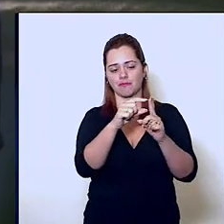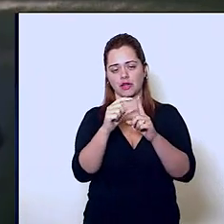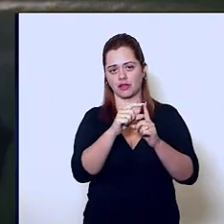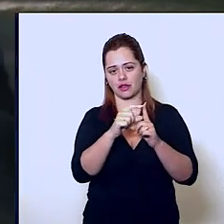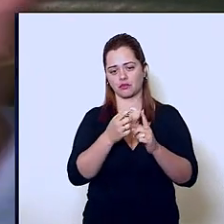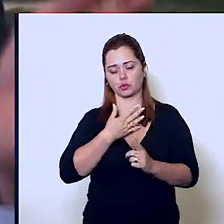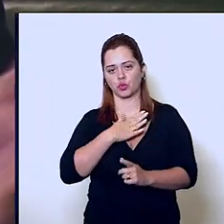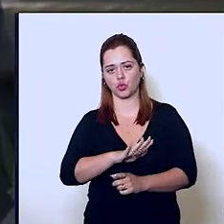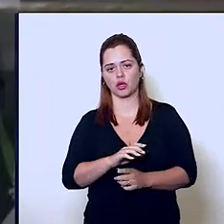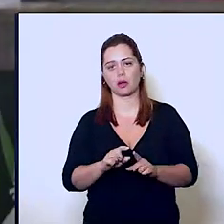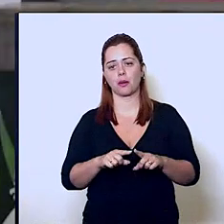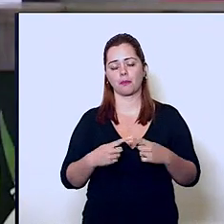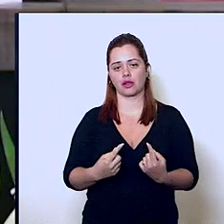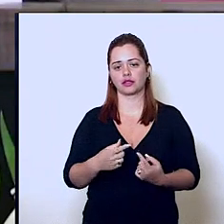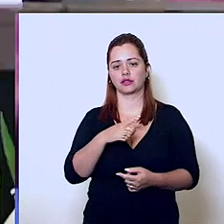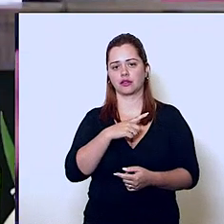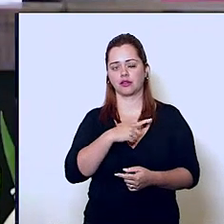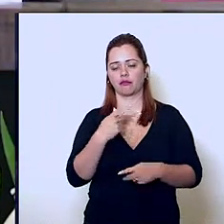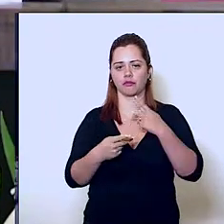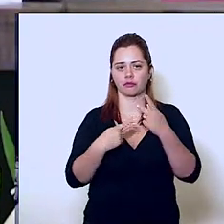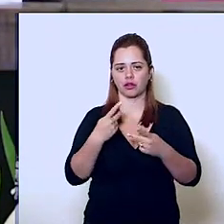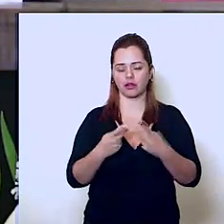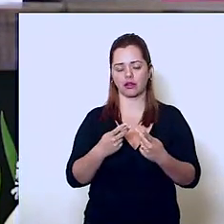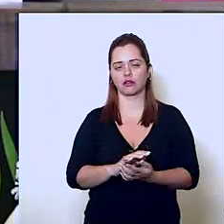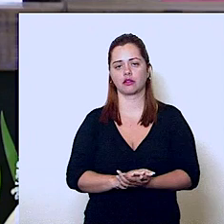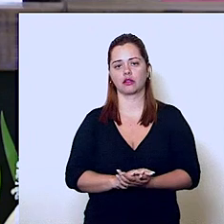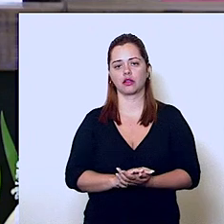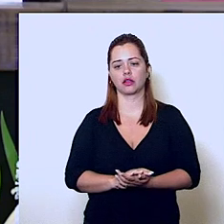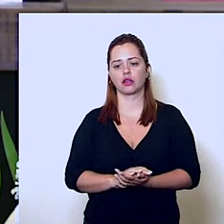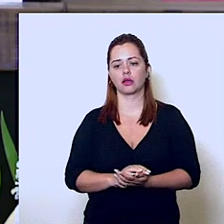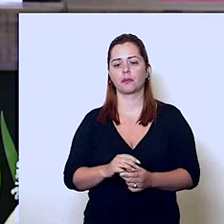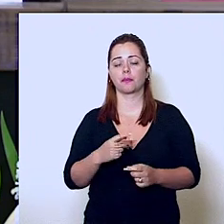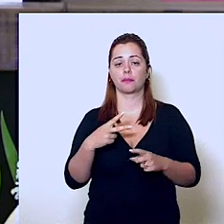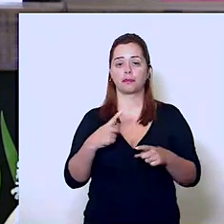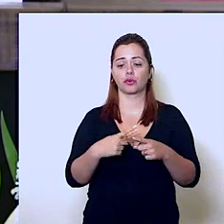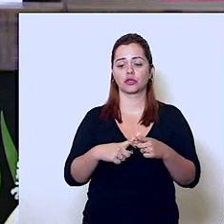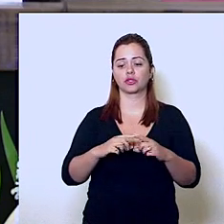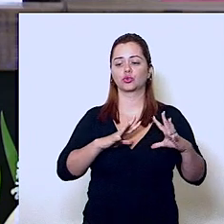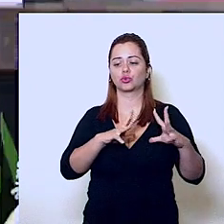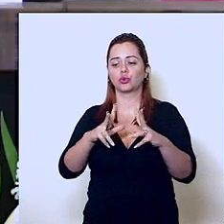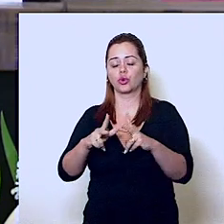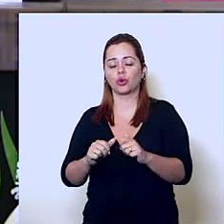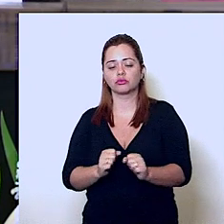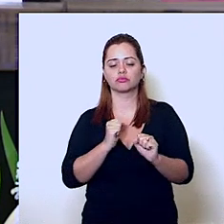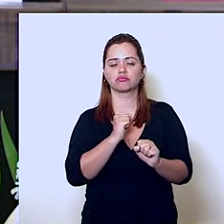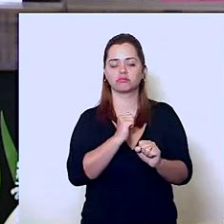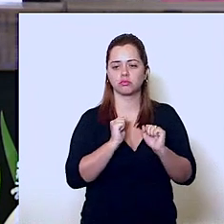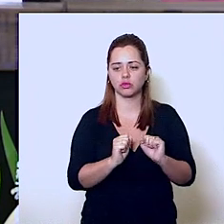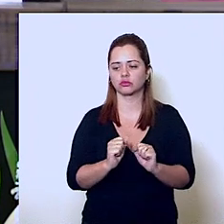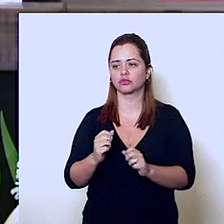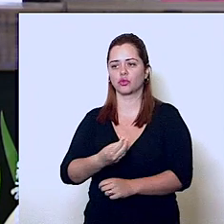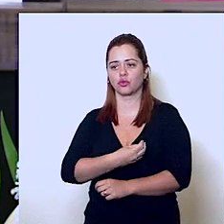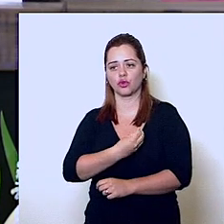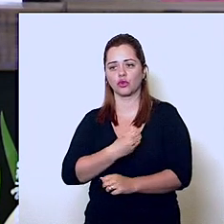sem o menor credenciamento, como tantos que puderam conviver com ele na lida diária no trabalho da diplomacia brasileira,